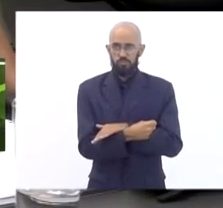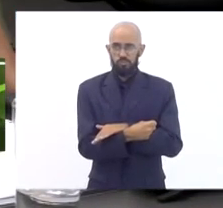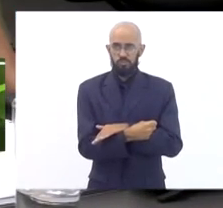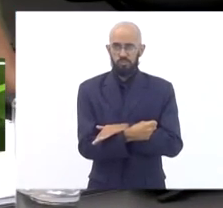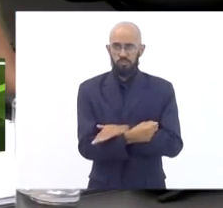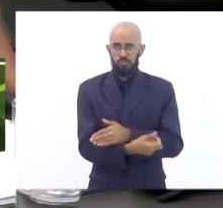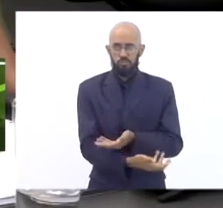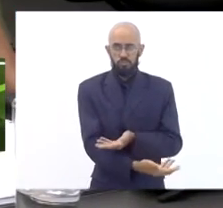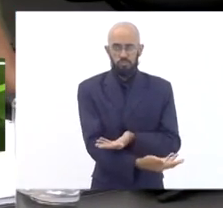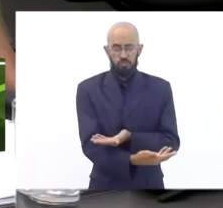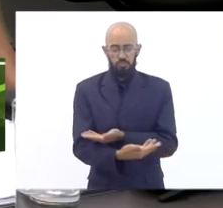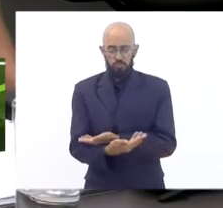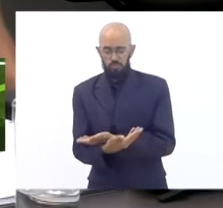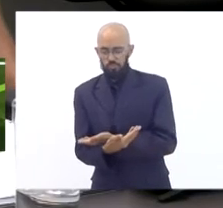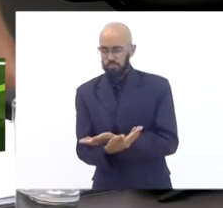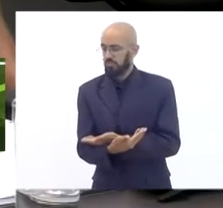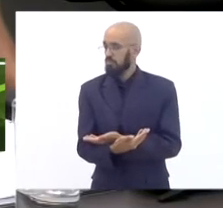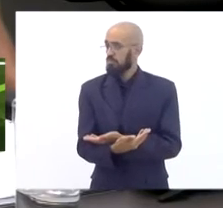do governador Cláudio Castro,